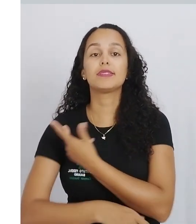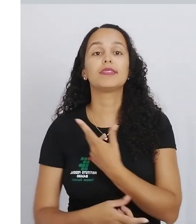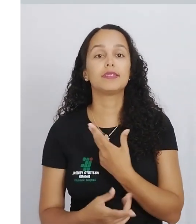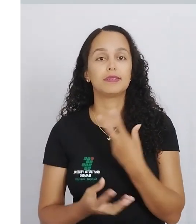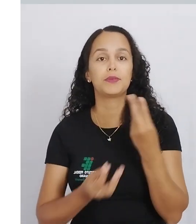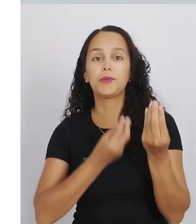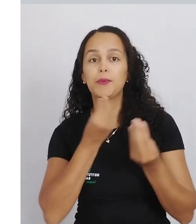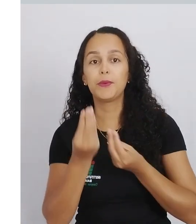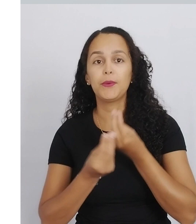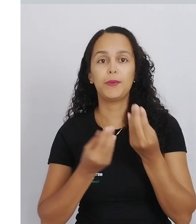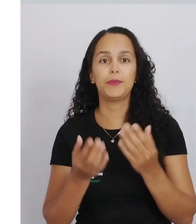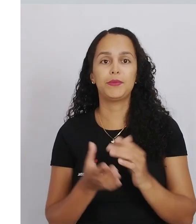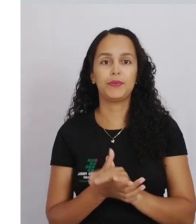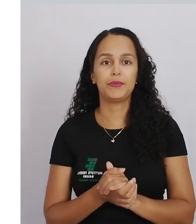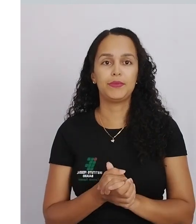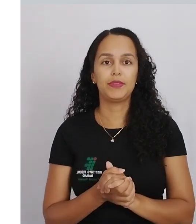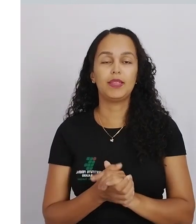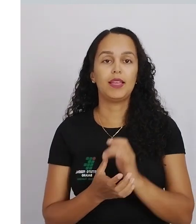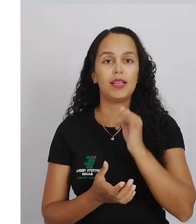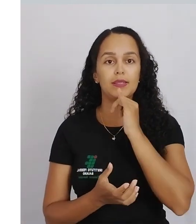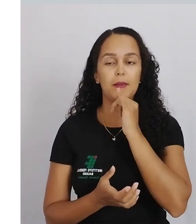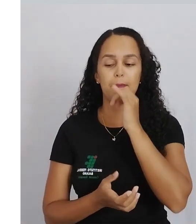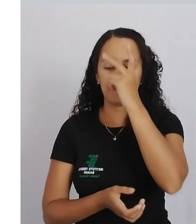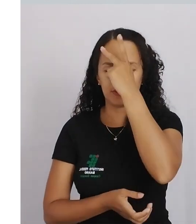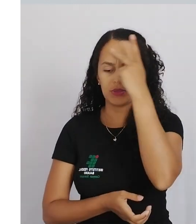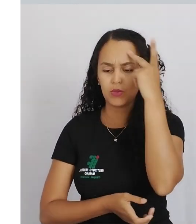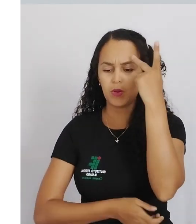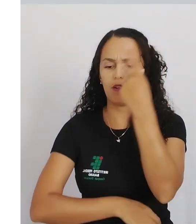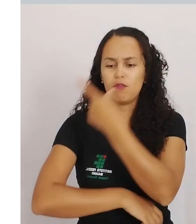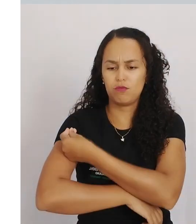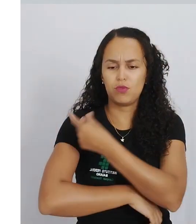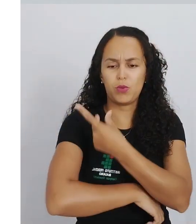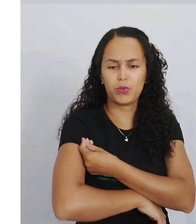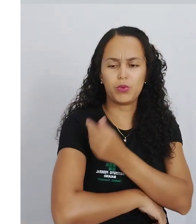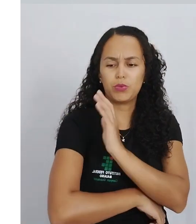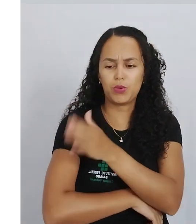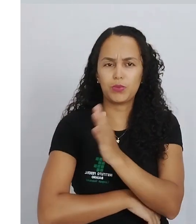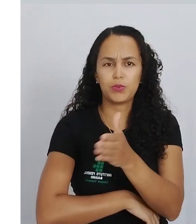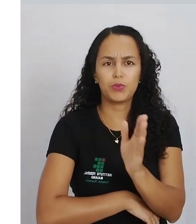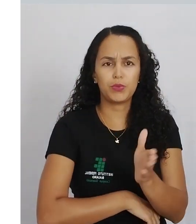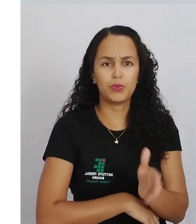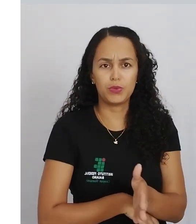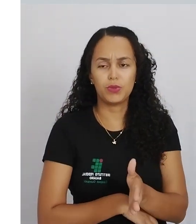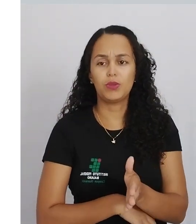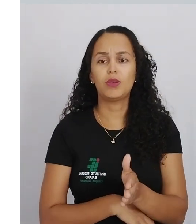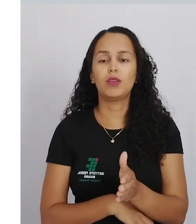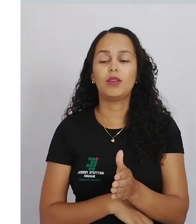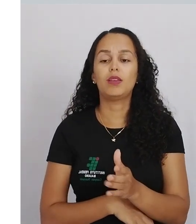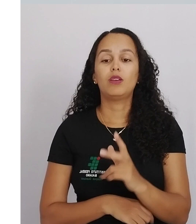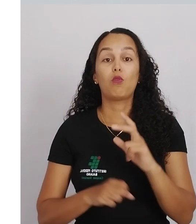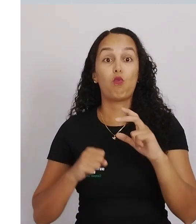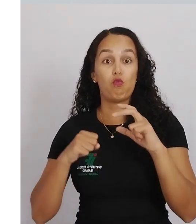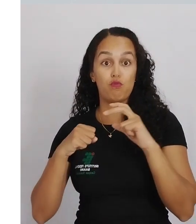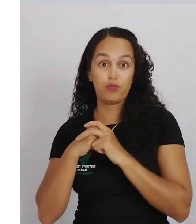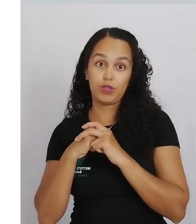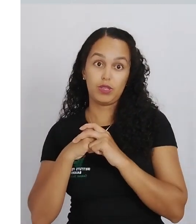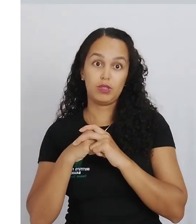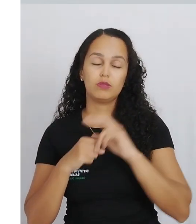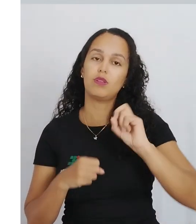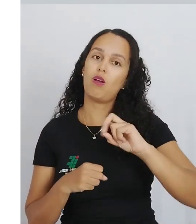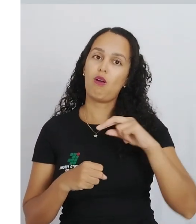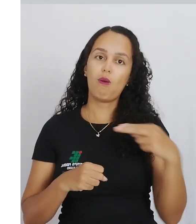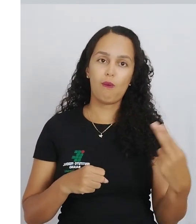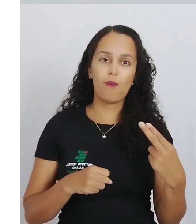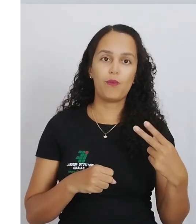produção de vacinas, é quando eles falam assim, peraí, das pessoas que foram vacinadas realmente com o